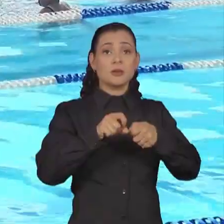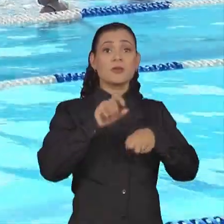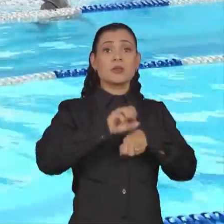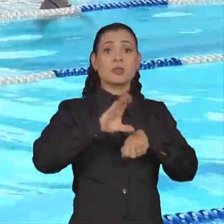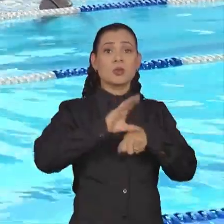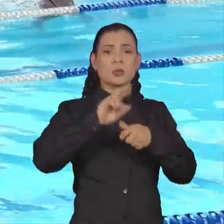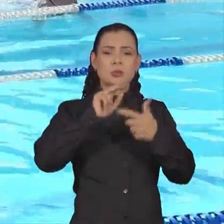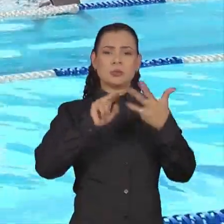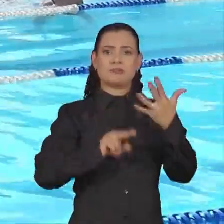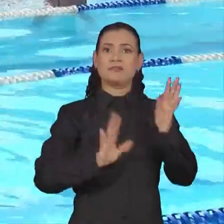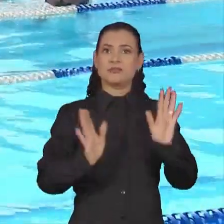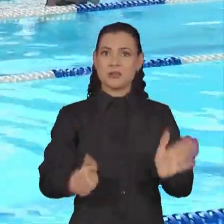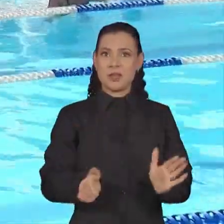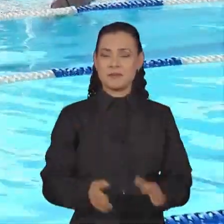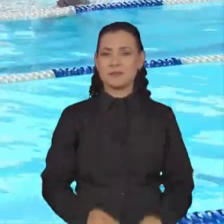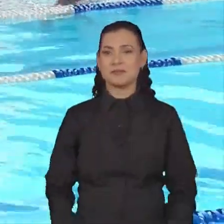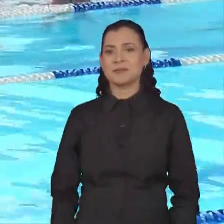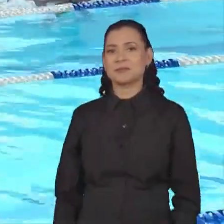maturidade.